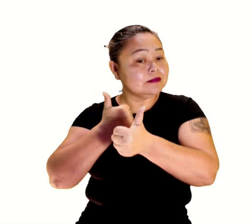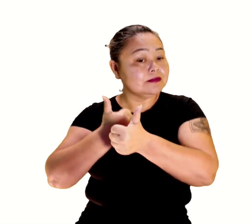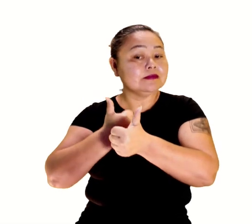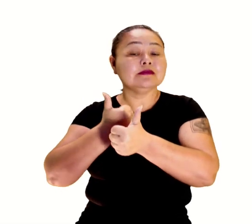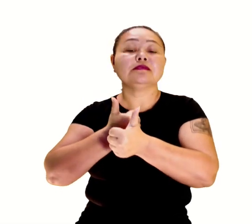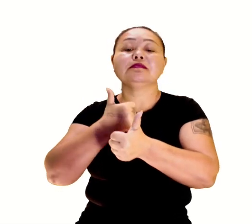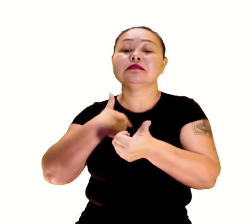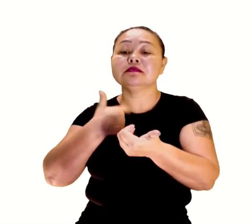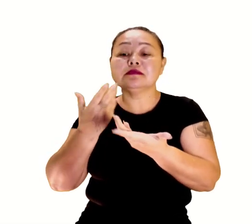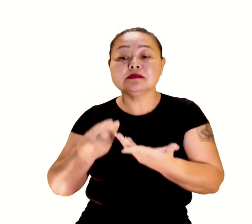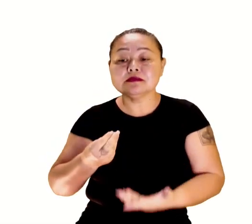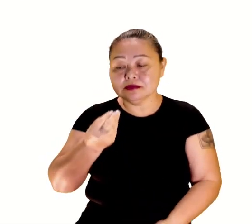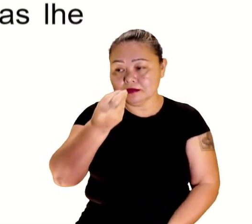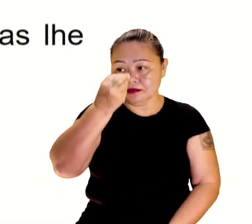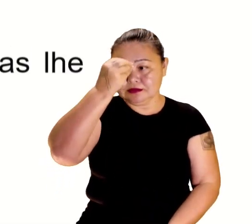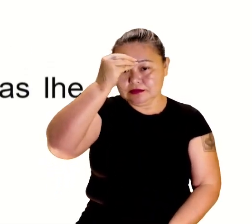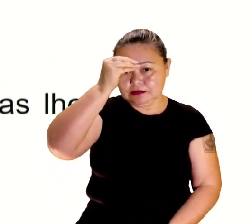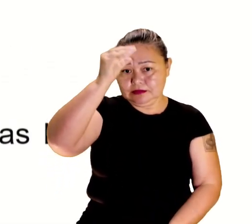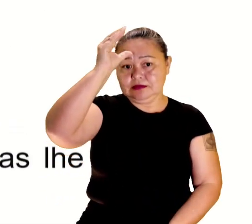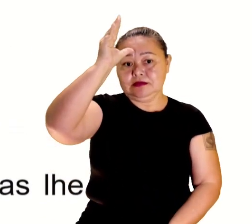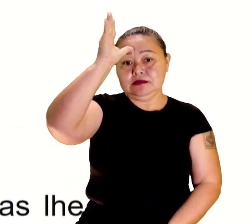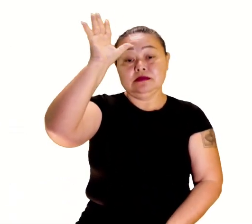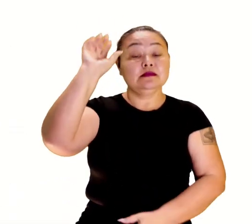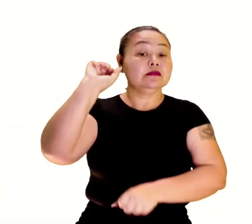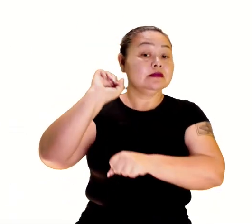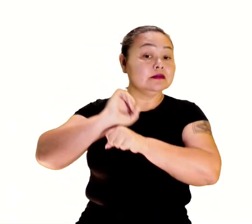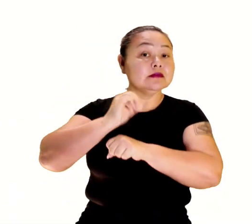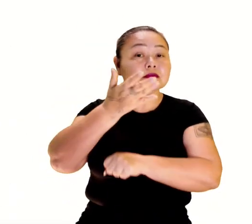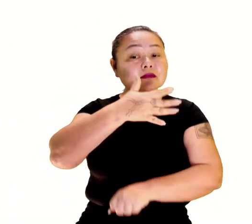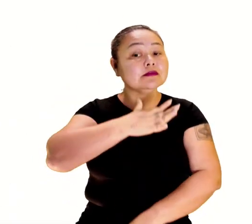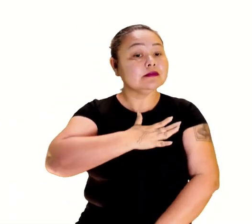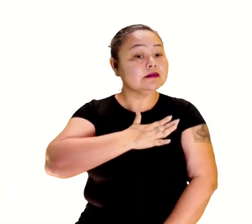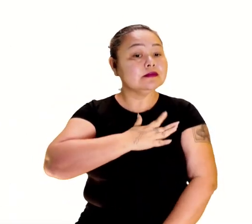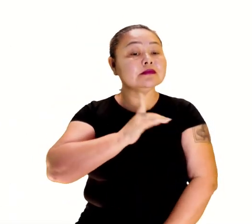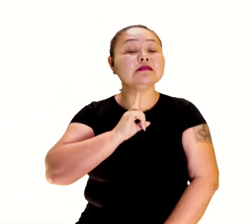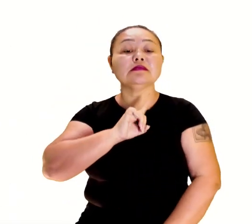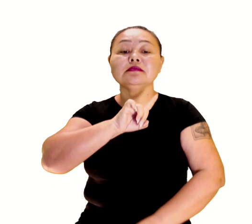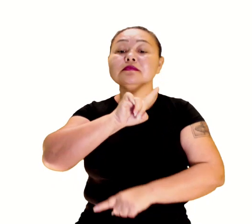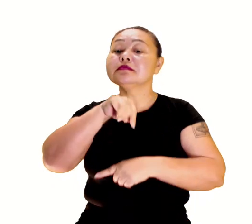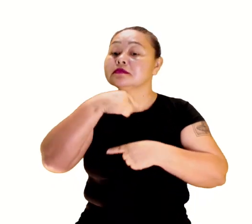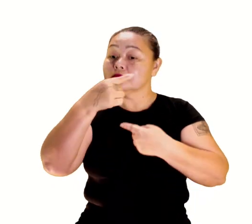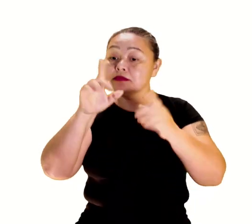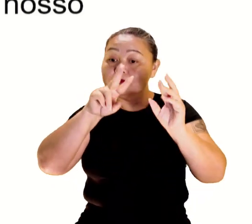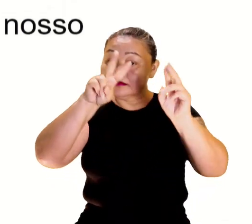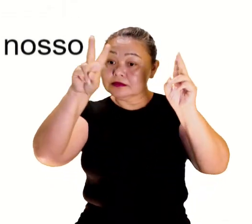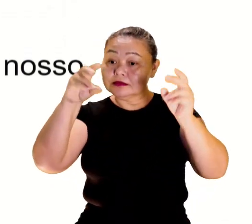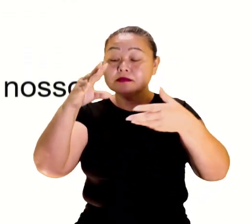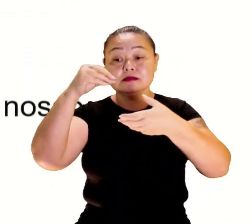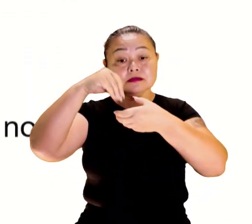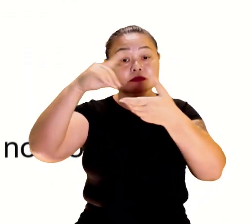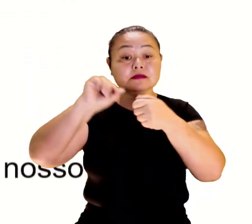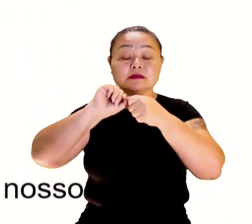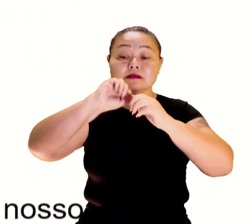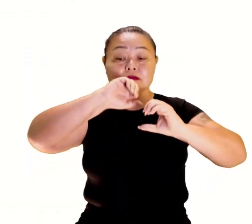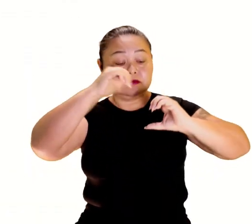muitos conhecimentos. Isso. Esperamos que tenham gostado do nosso objeto de aprendizagem. Beijo no